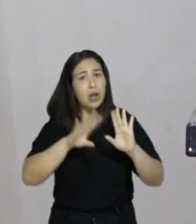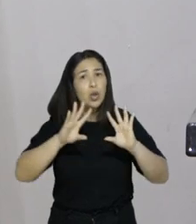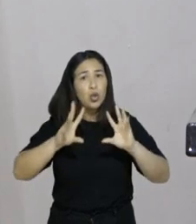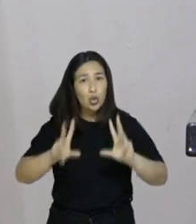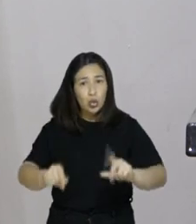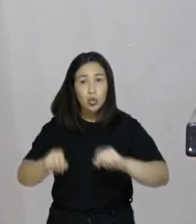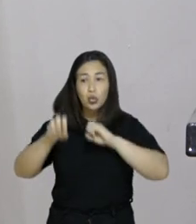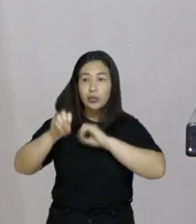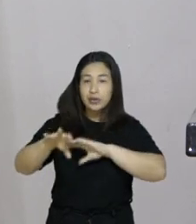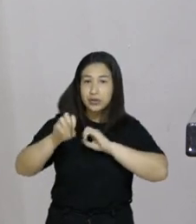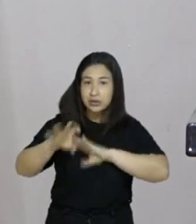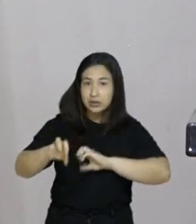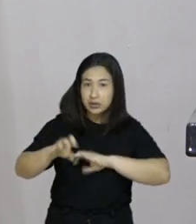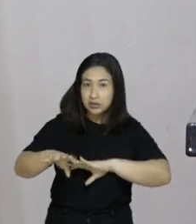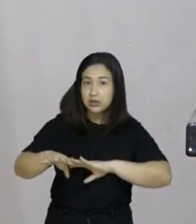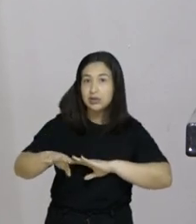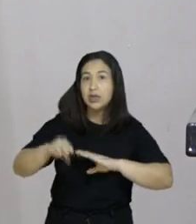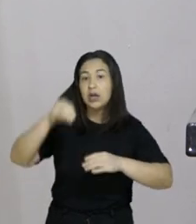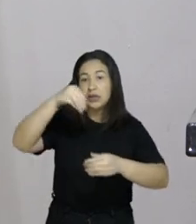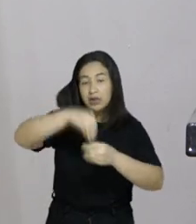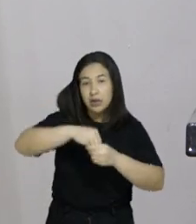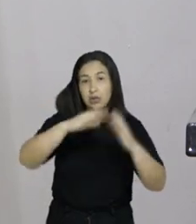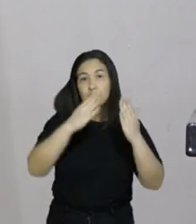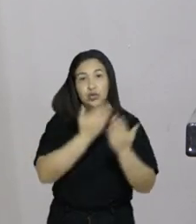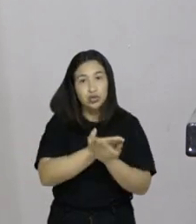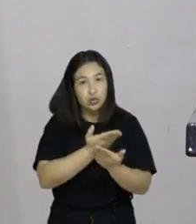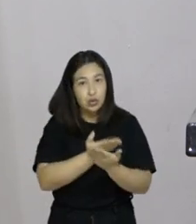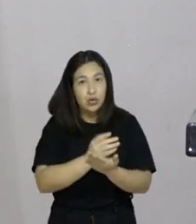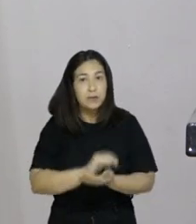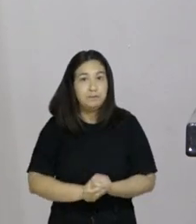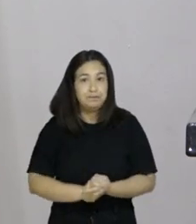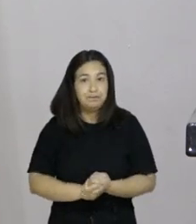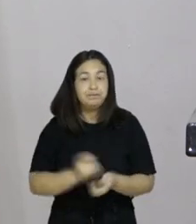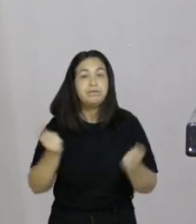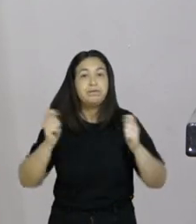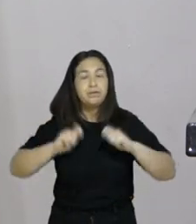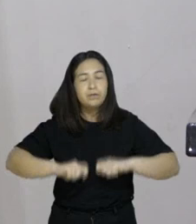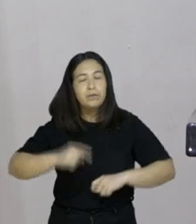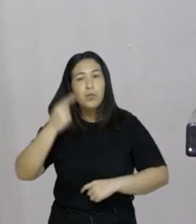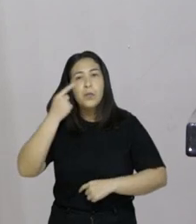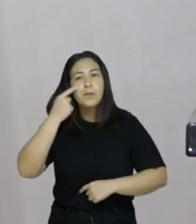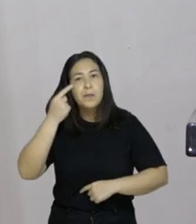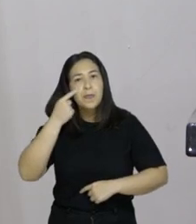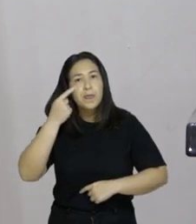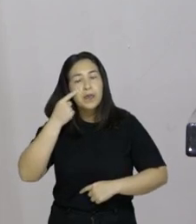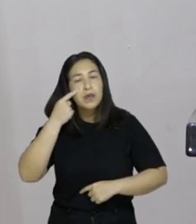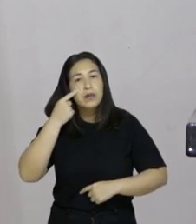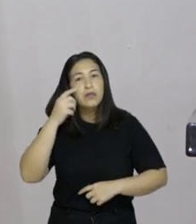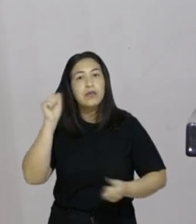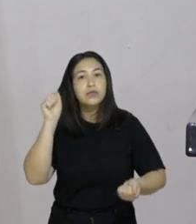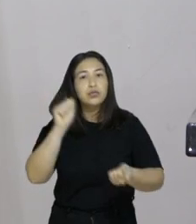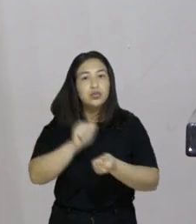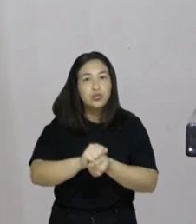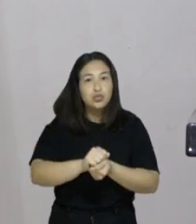horário regular de aula, com as atividades sendo abordadas de maneira transversal, com